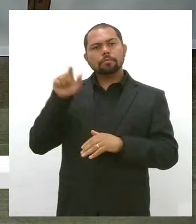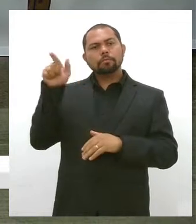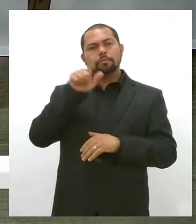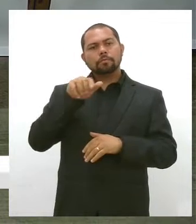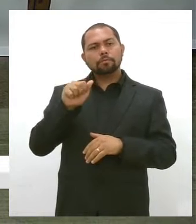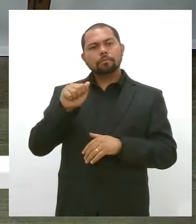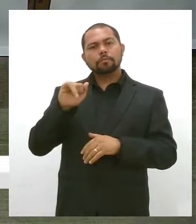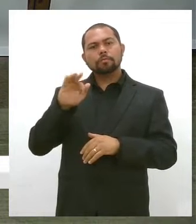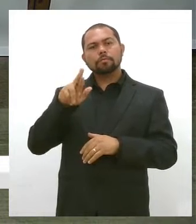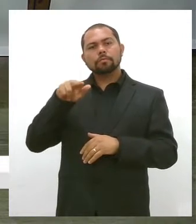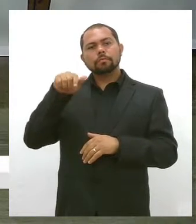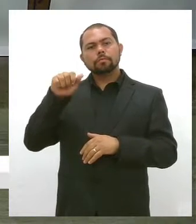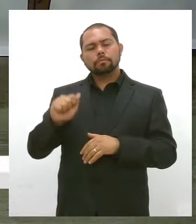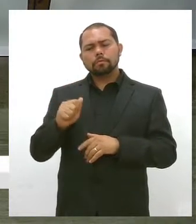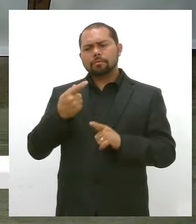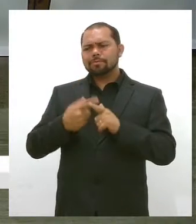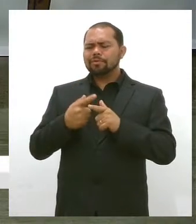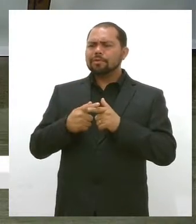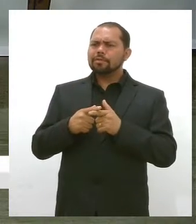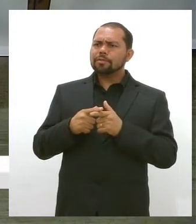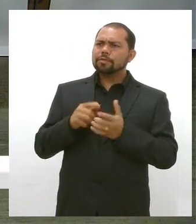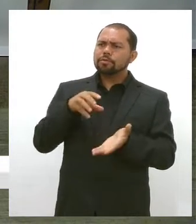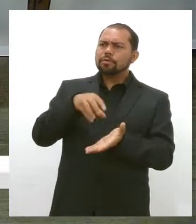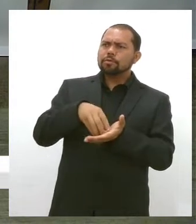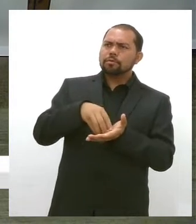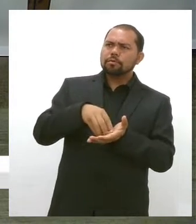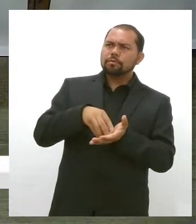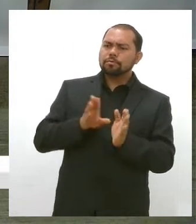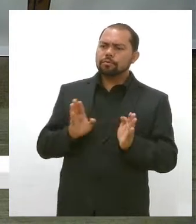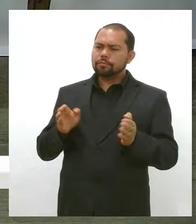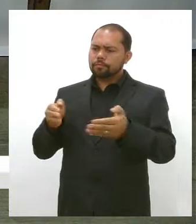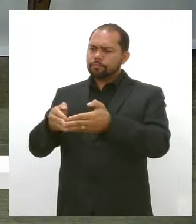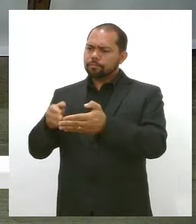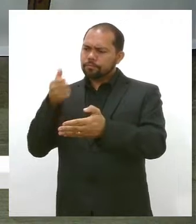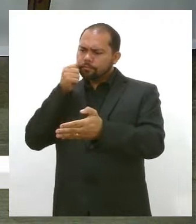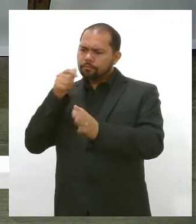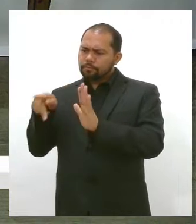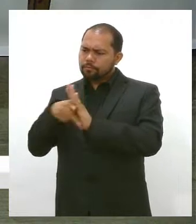que um atendimento aí voltado somente para a mulher? Isso, a